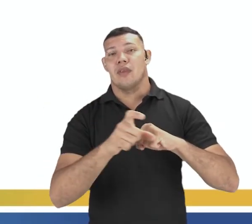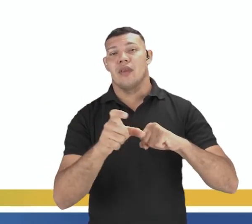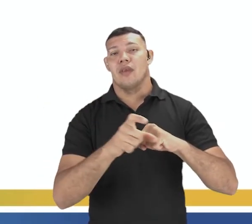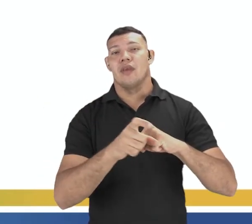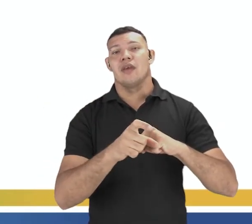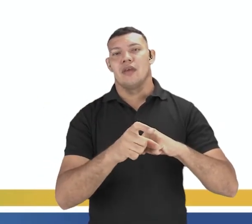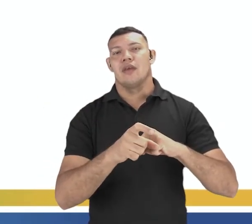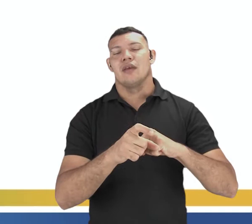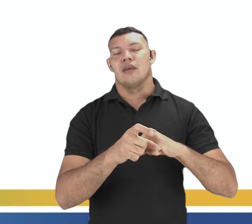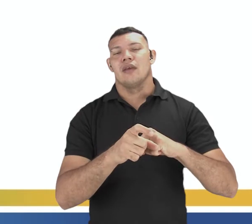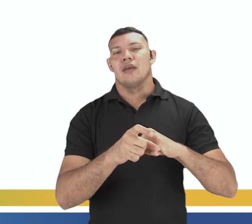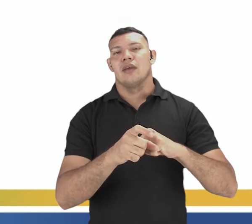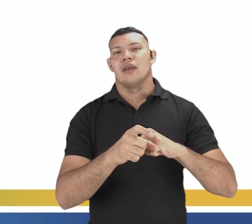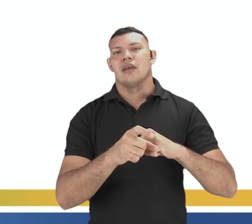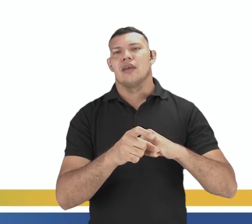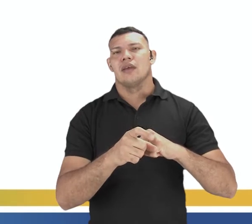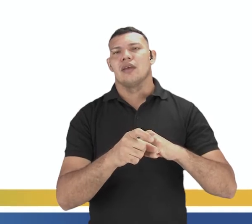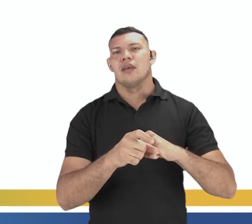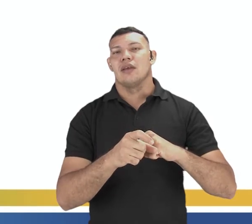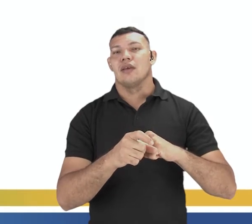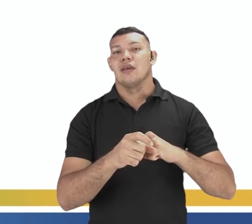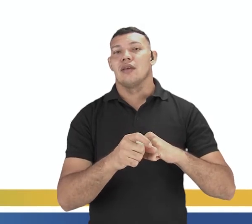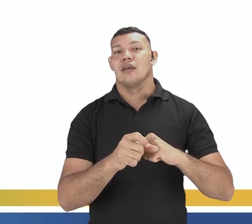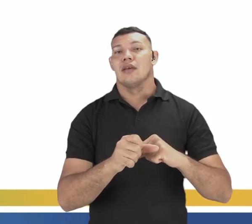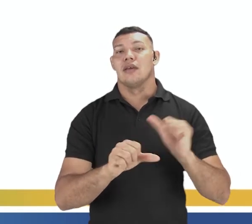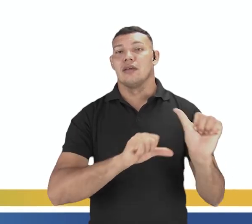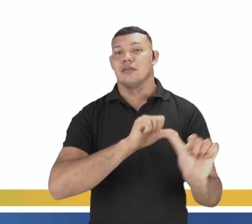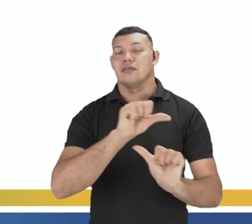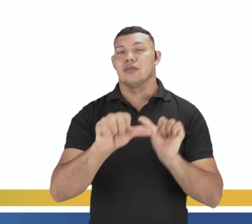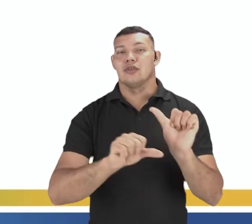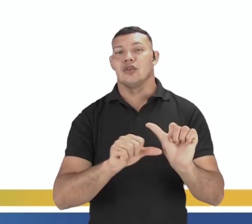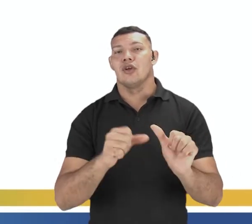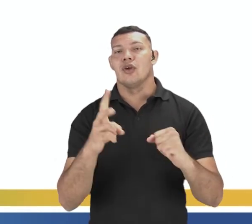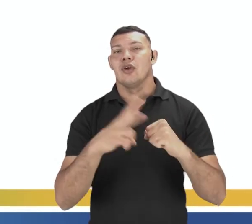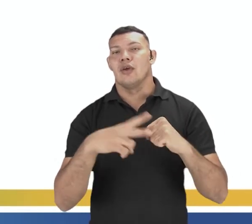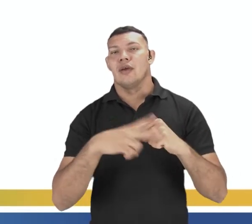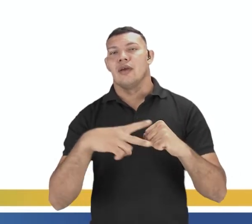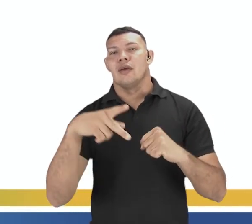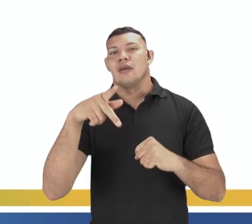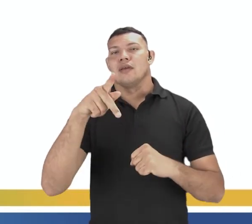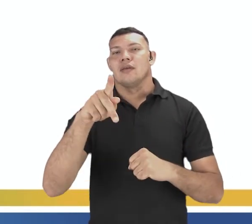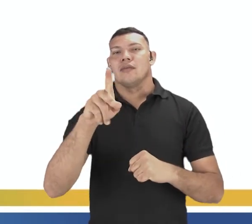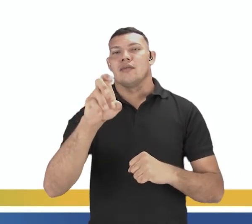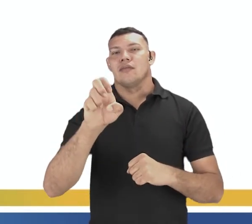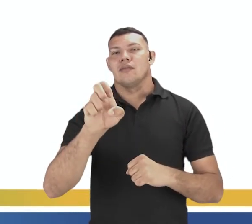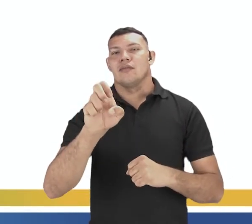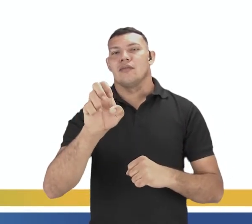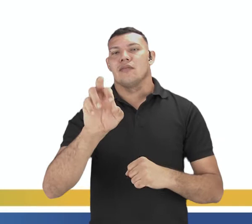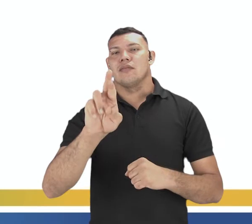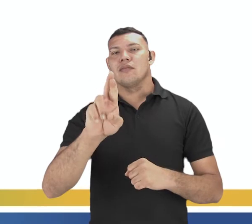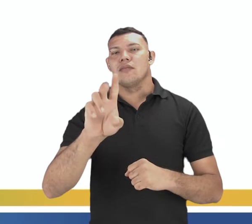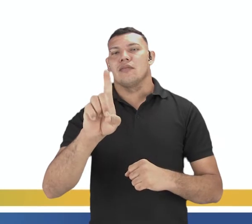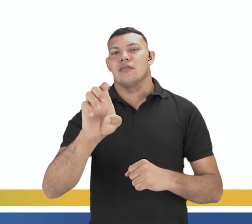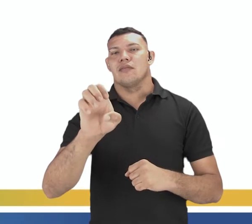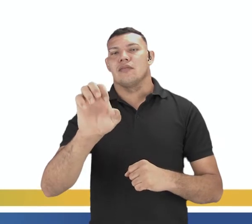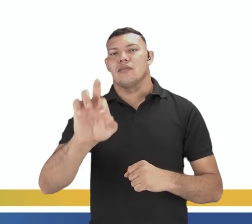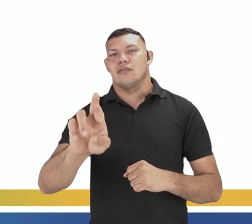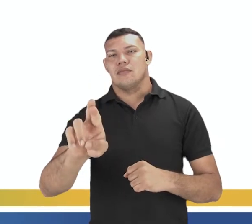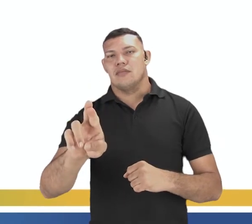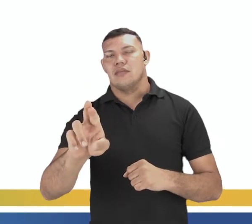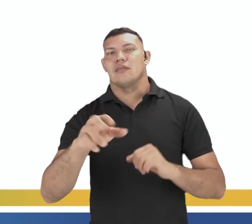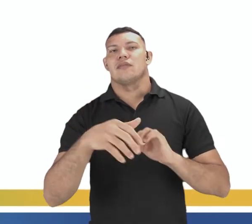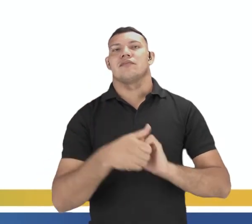verbo perder, que na verdade, quando é verbo, ela não é